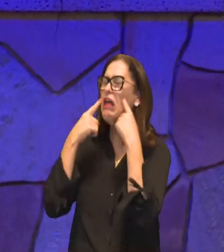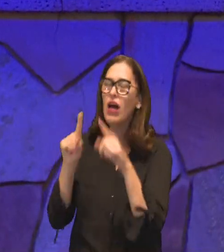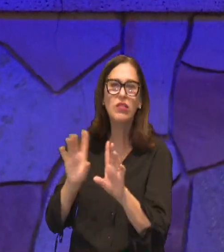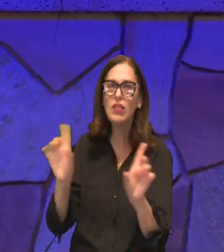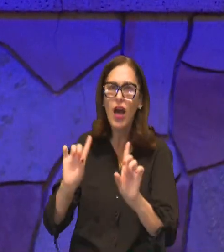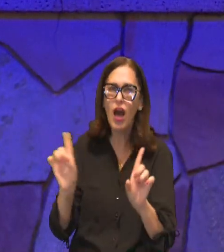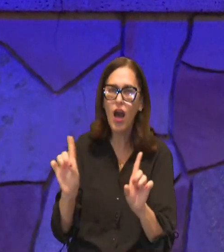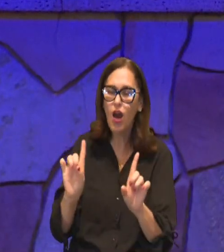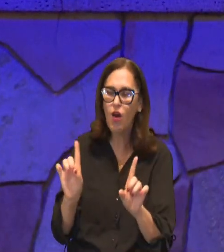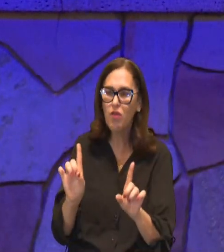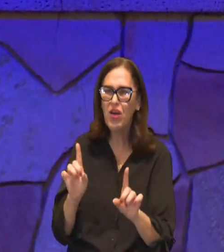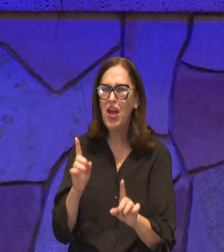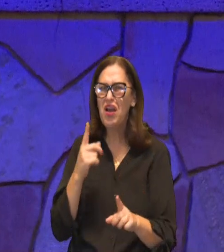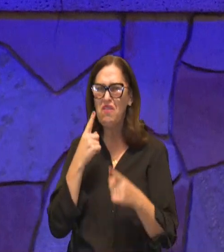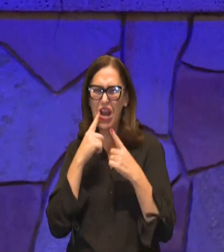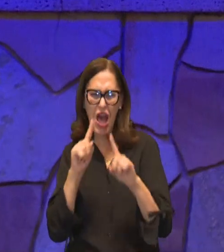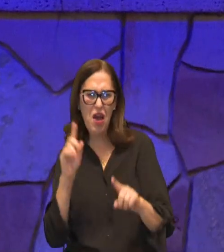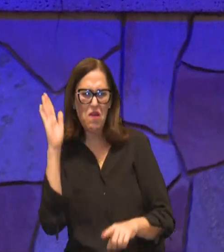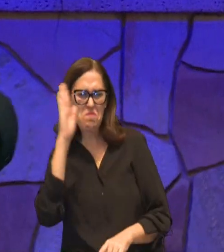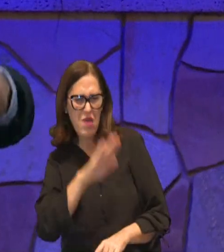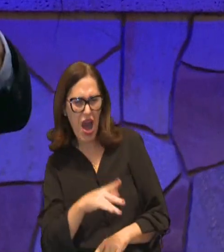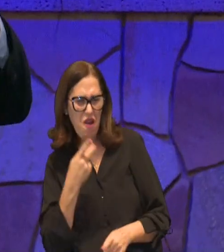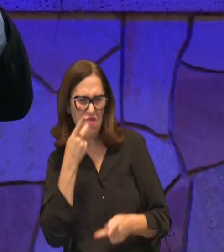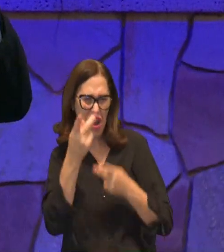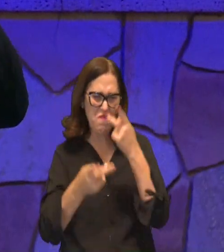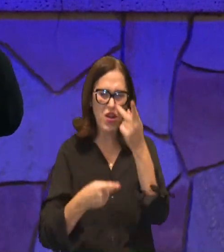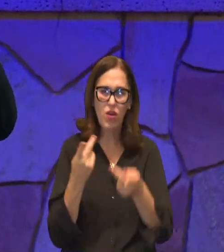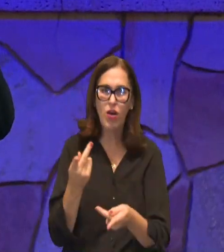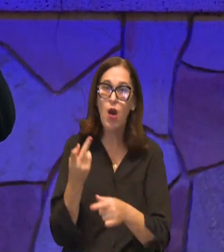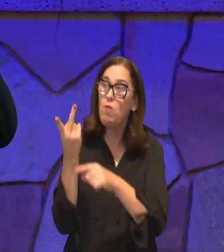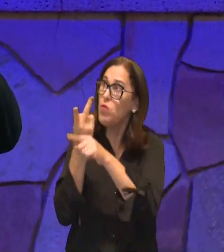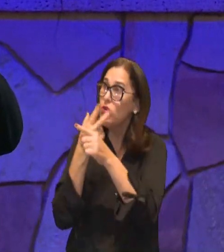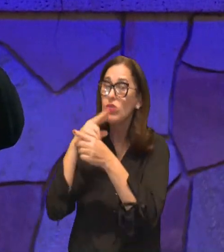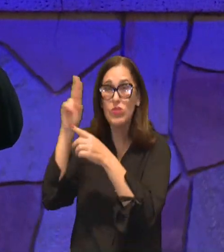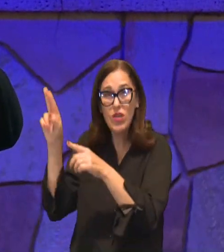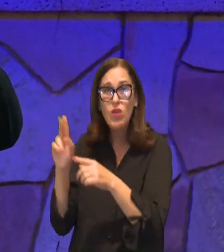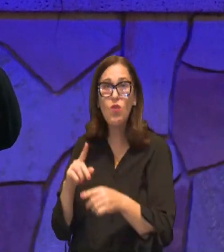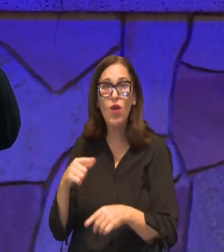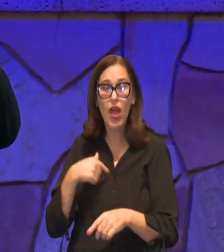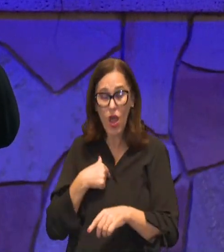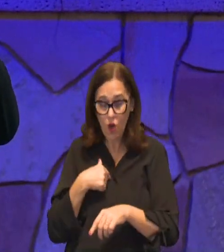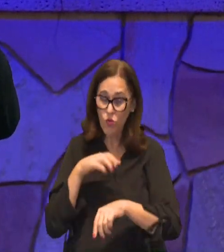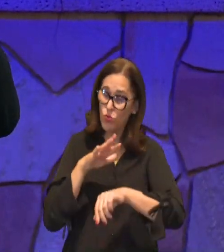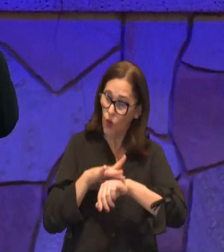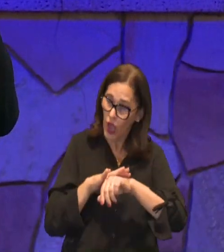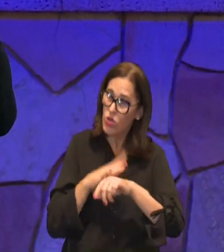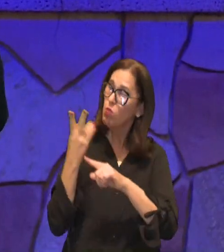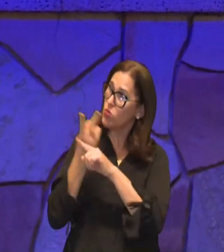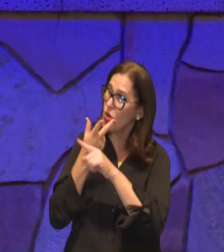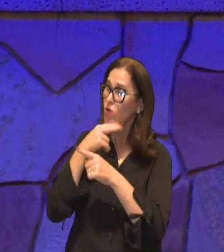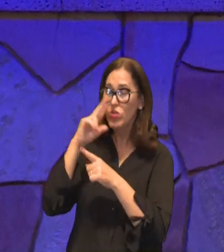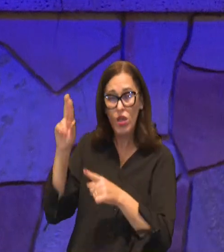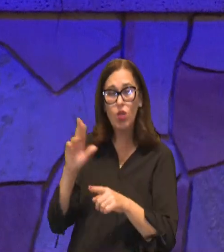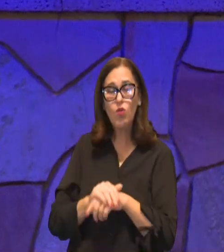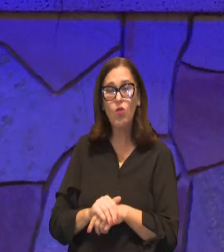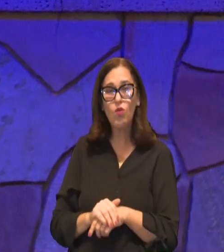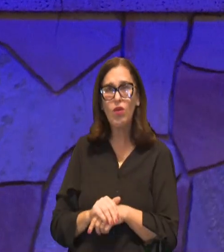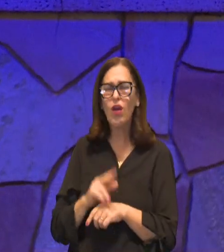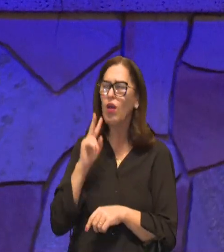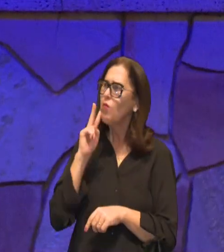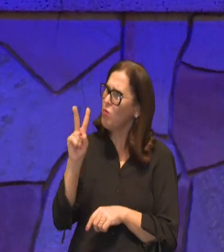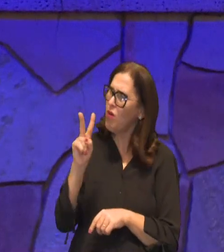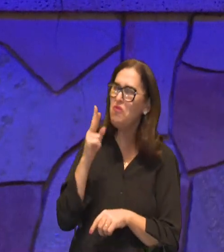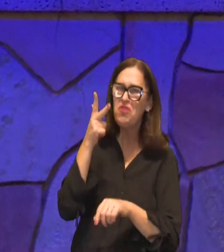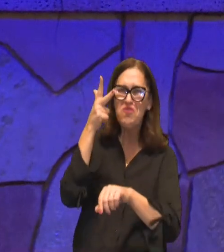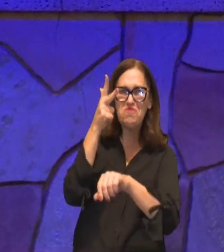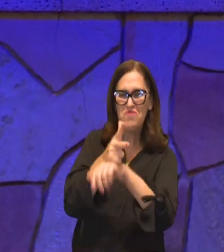mal da igreja, falar mal do irmão, falar mal de todo mundo, busque o Senhor, queridos, de todo o seu coração. Como era bom poder ouvir, e